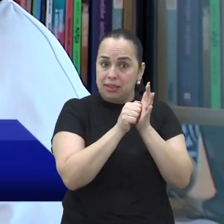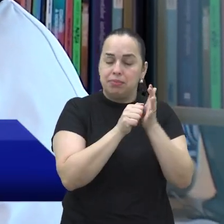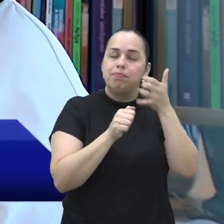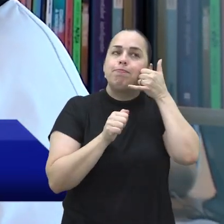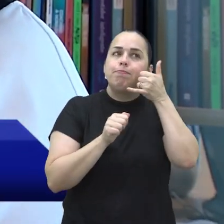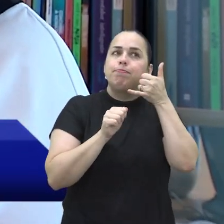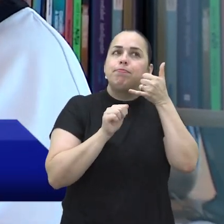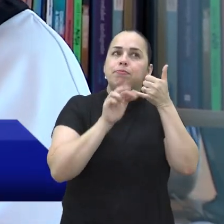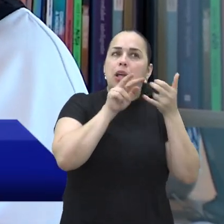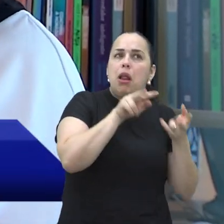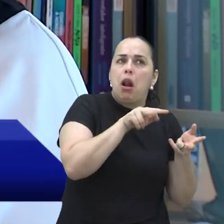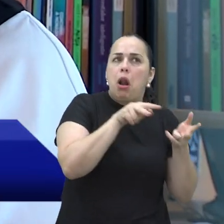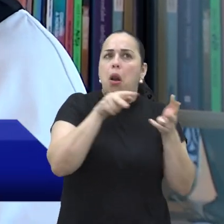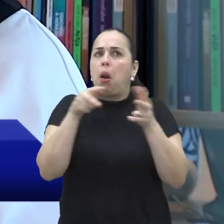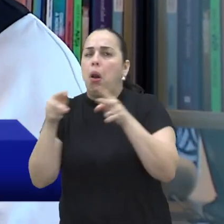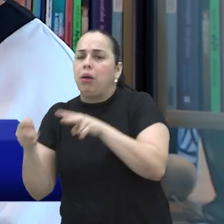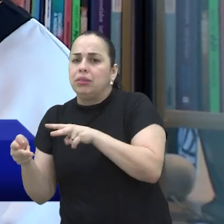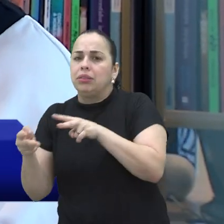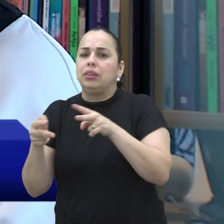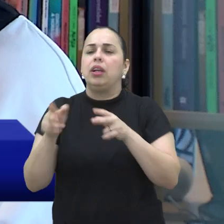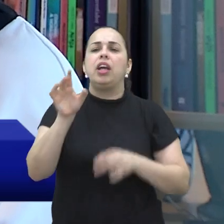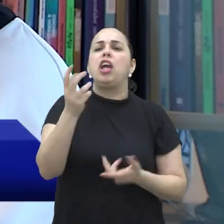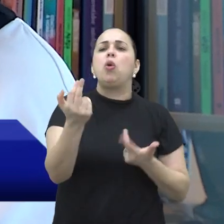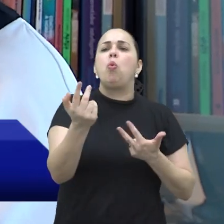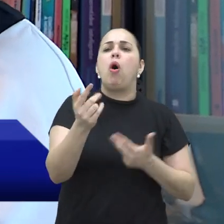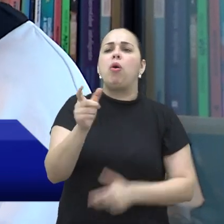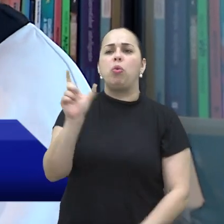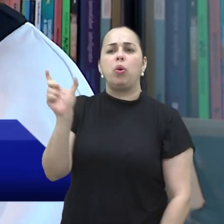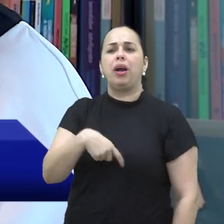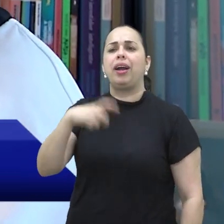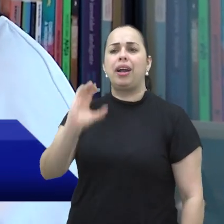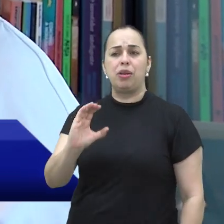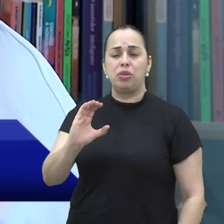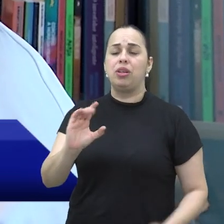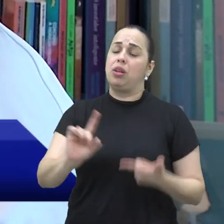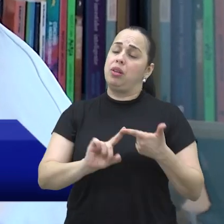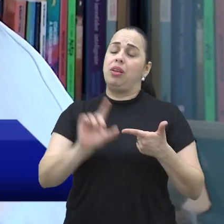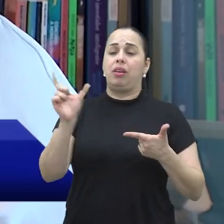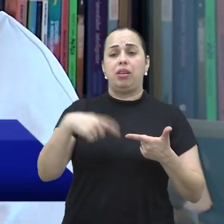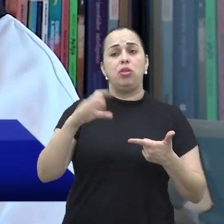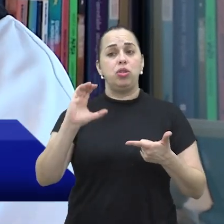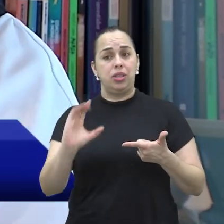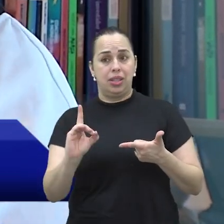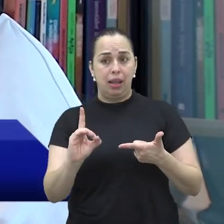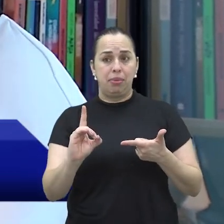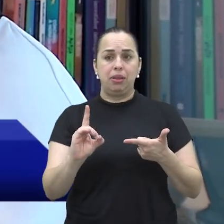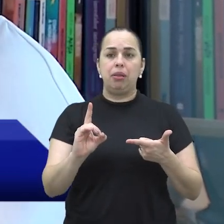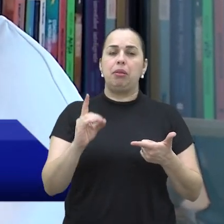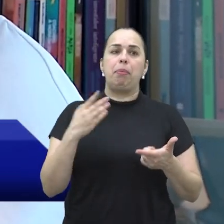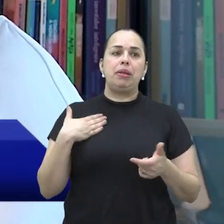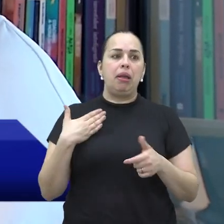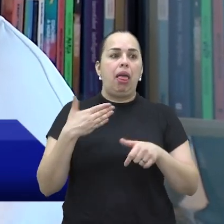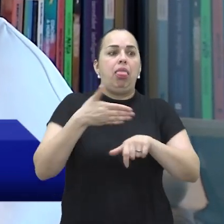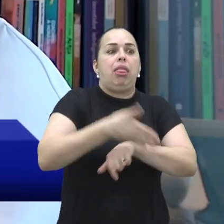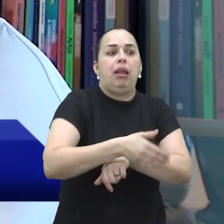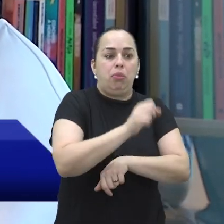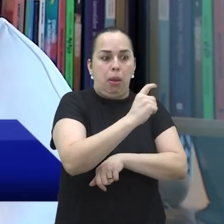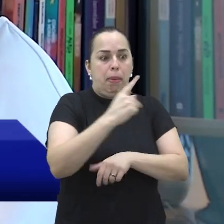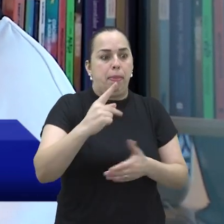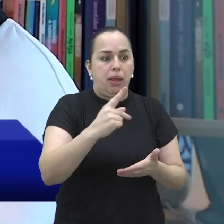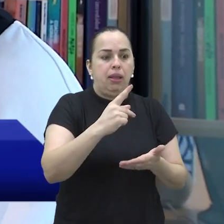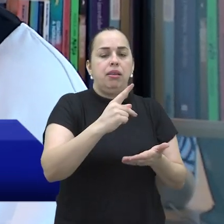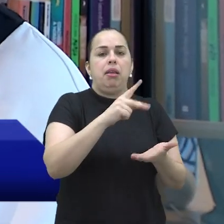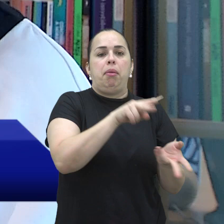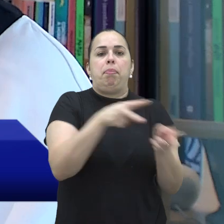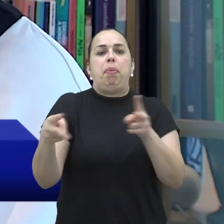cadastrar o Pix dentro do celular, como a gente já faz hoje, com cartão de crédito ou de débito, e aí não precisaremos mais entrar no